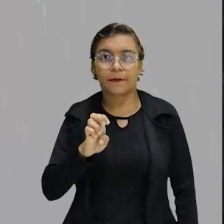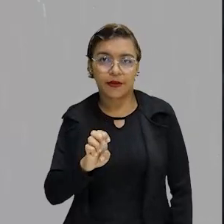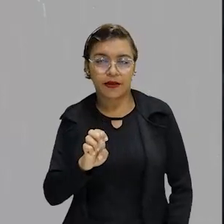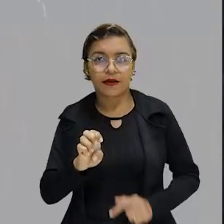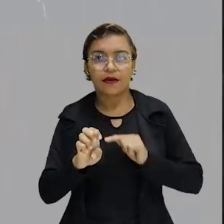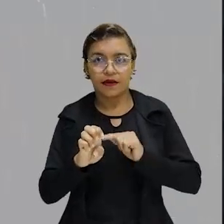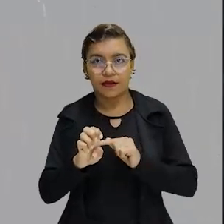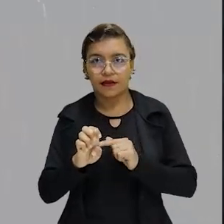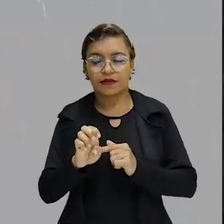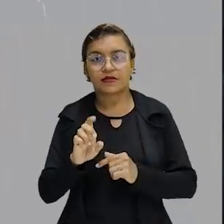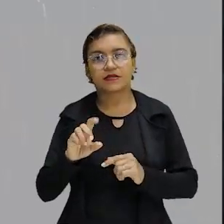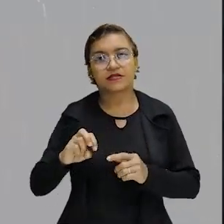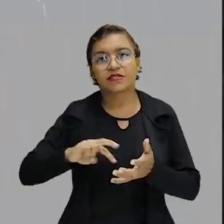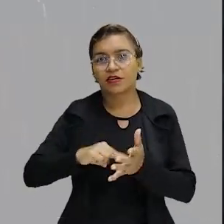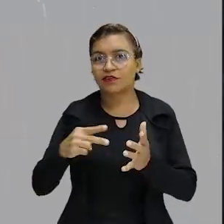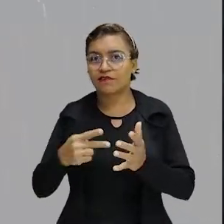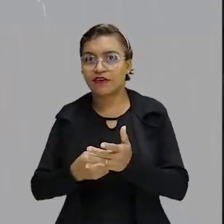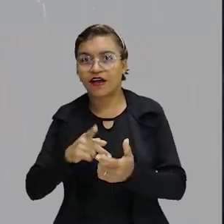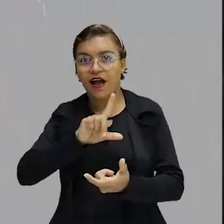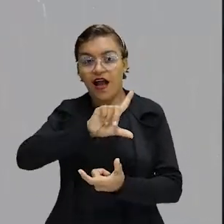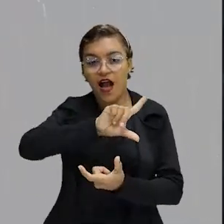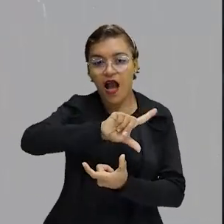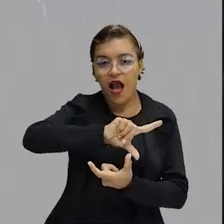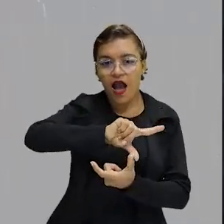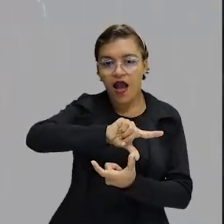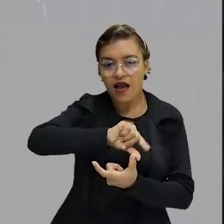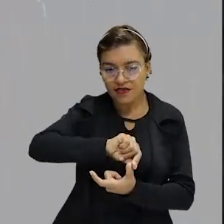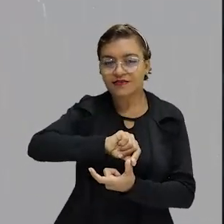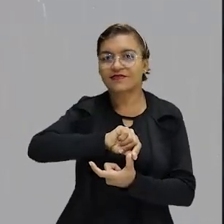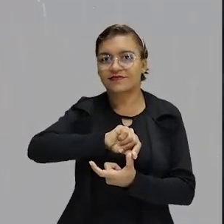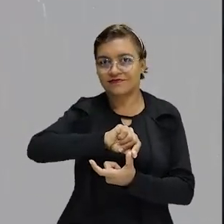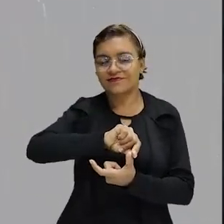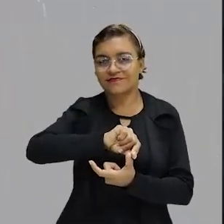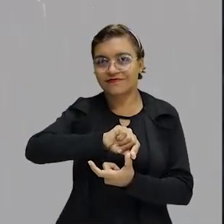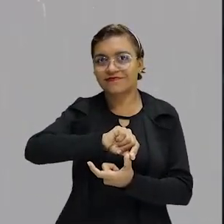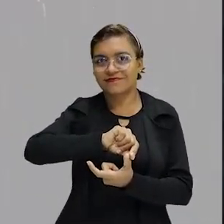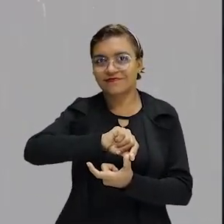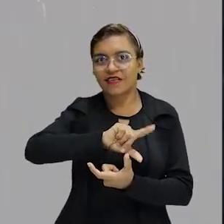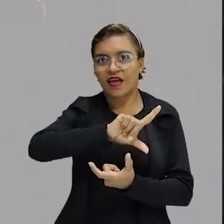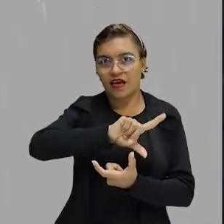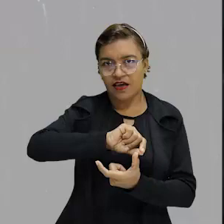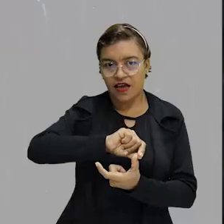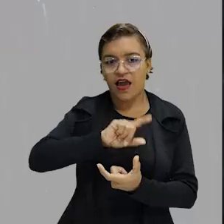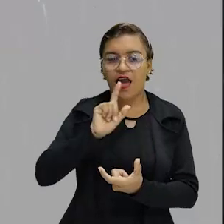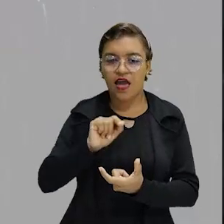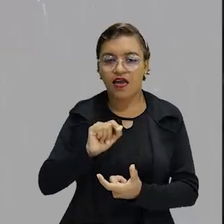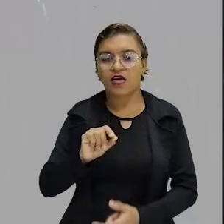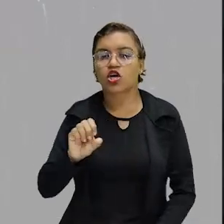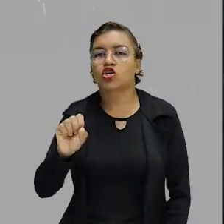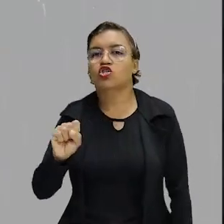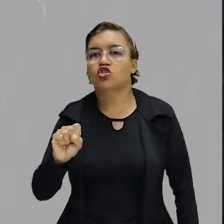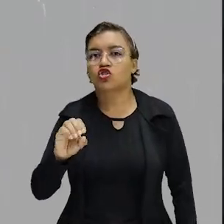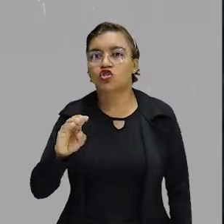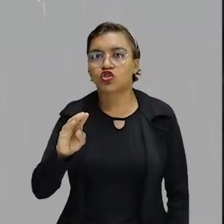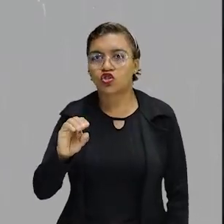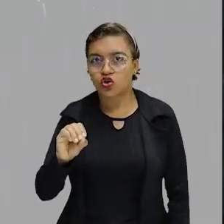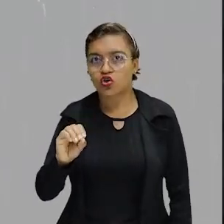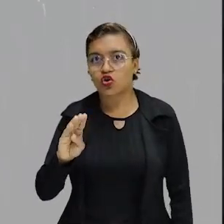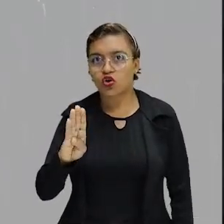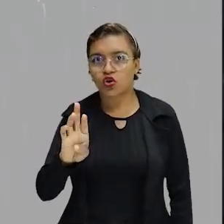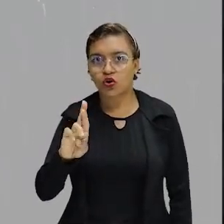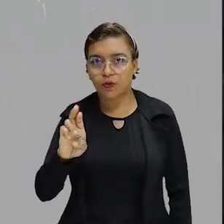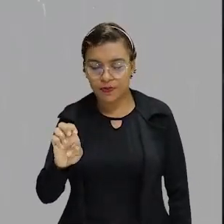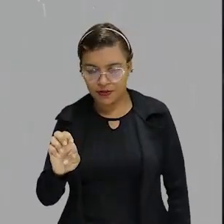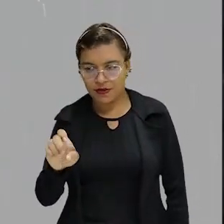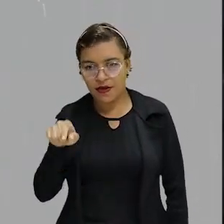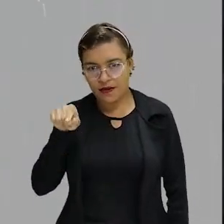pré-pago, significa antes, né? Então, ali, ó, prefixo. Então, está na palavra sobrevivente, que seria o prefixo sobre,